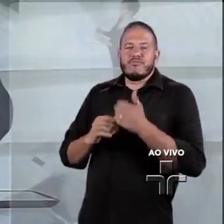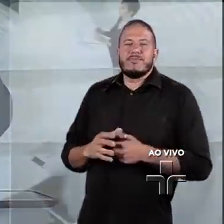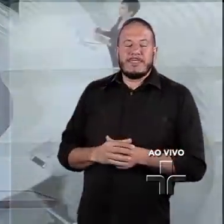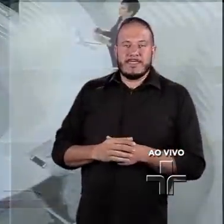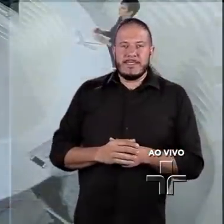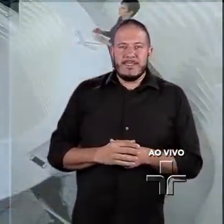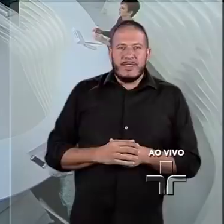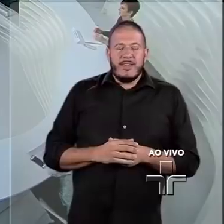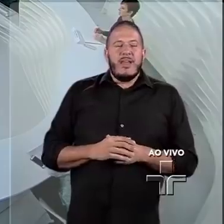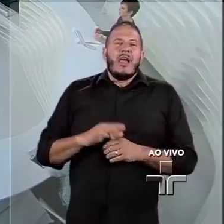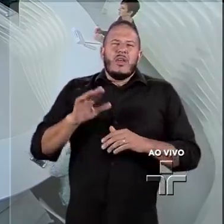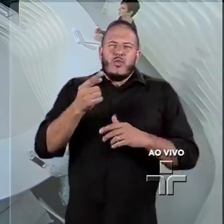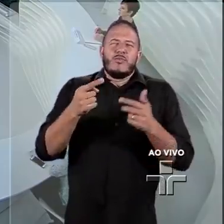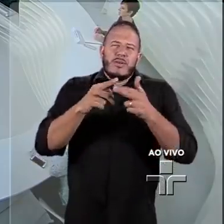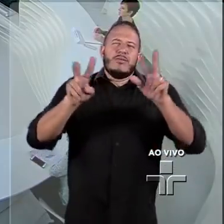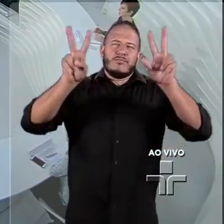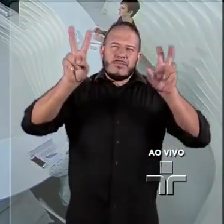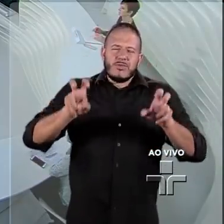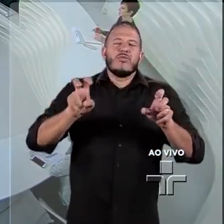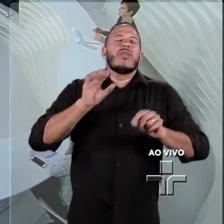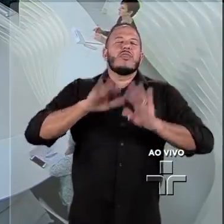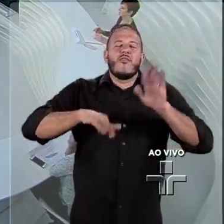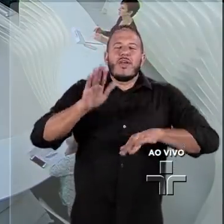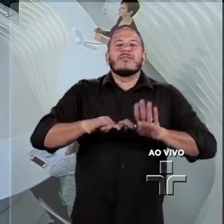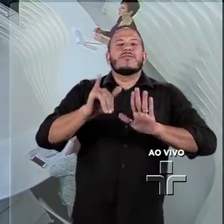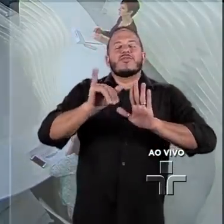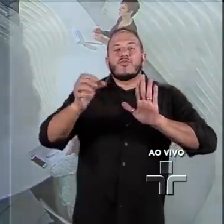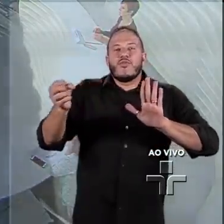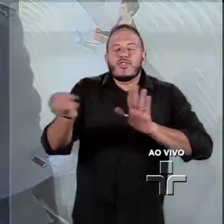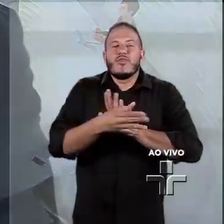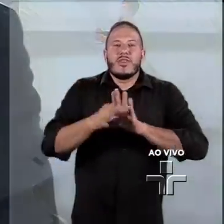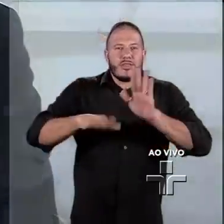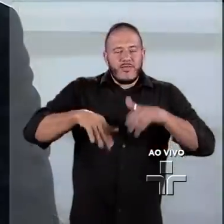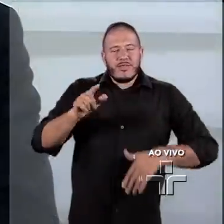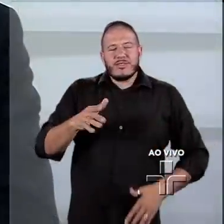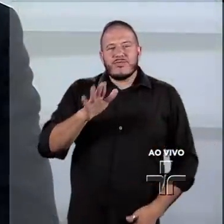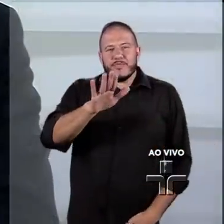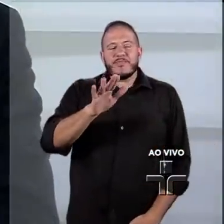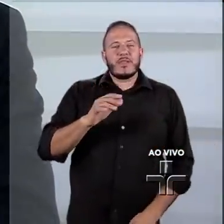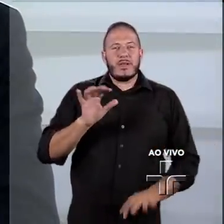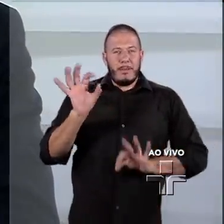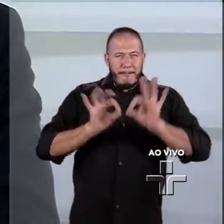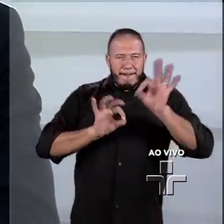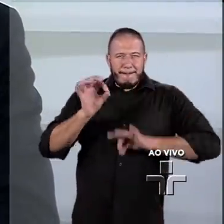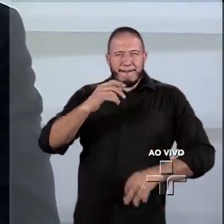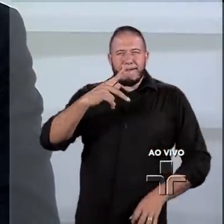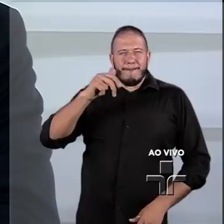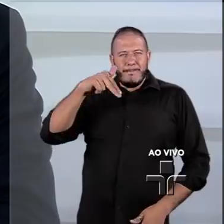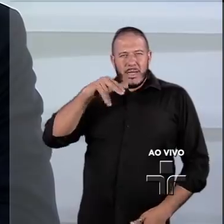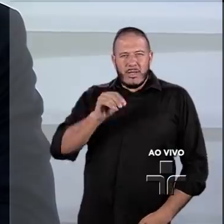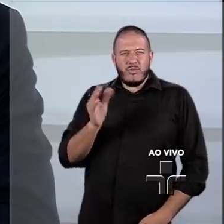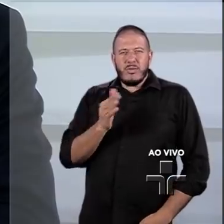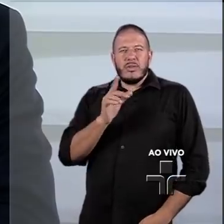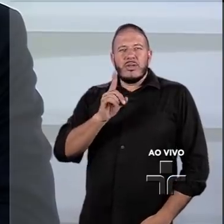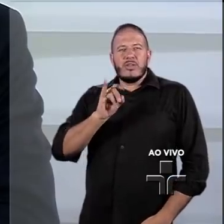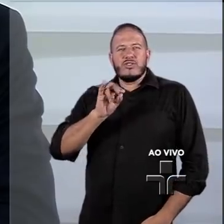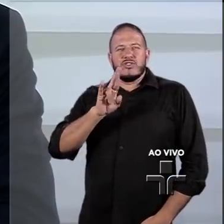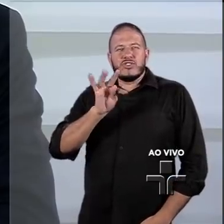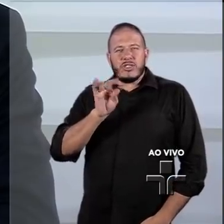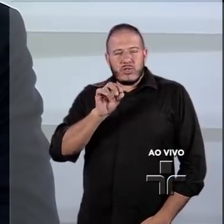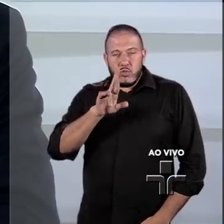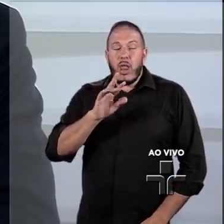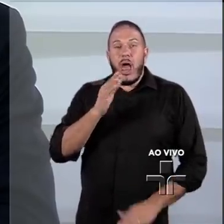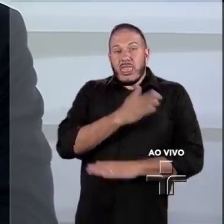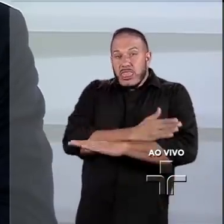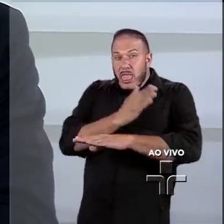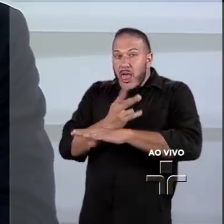questões talvez inovadoras aí que está, o plano diretor prevê que até 2026 a Prefeitura de São Paulo